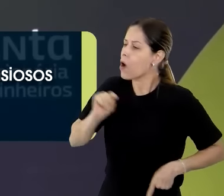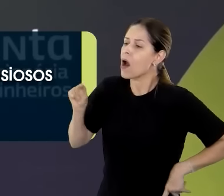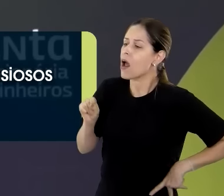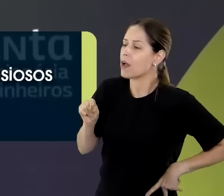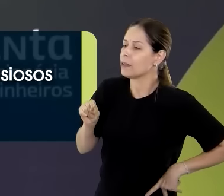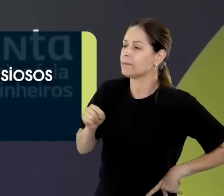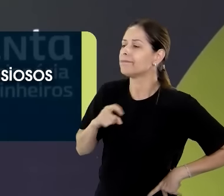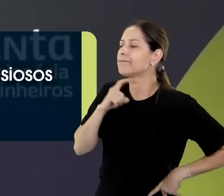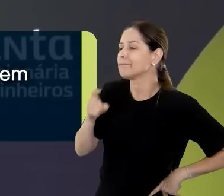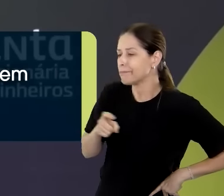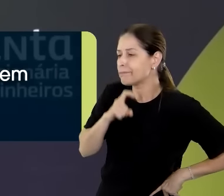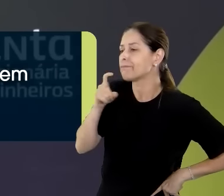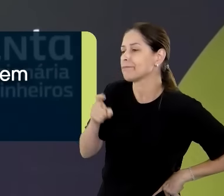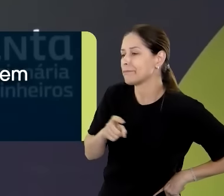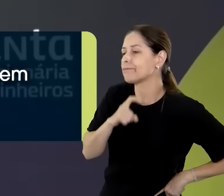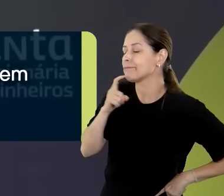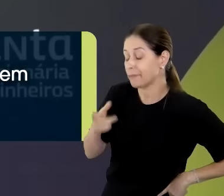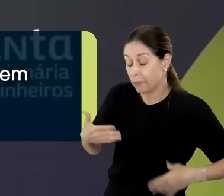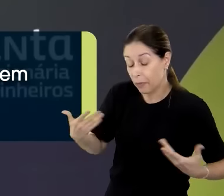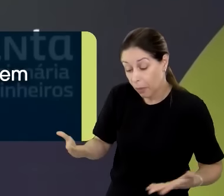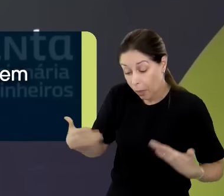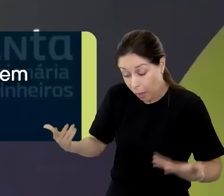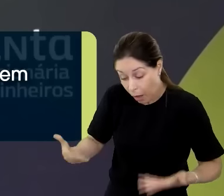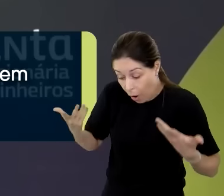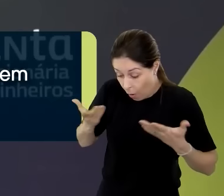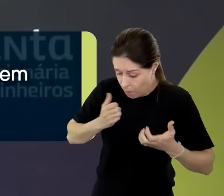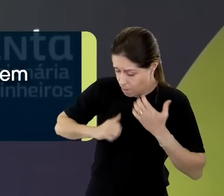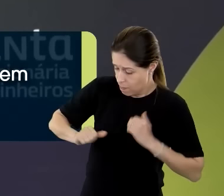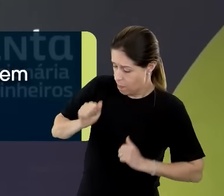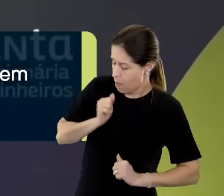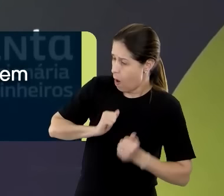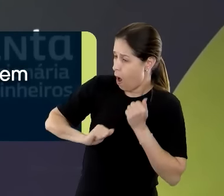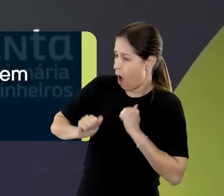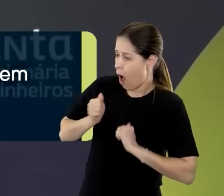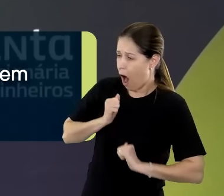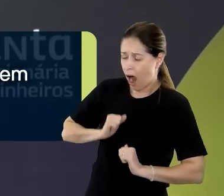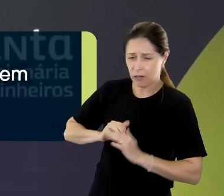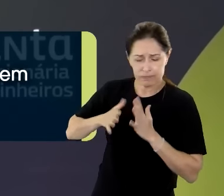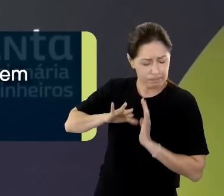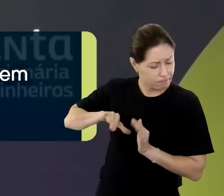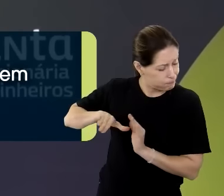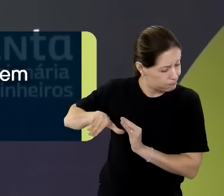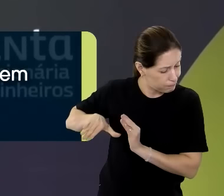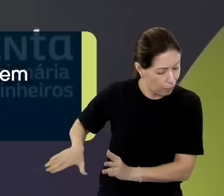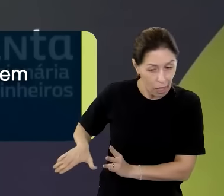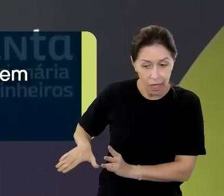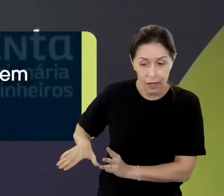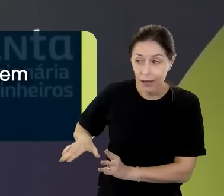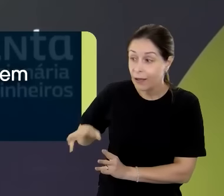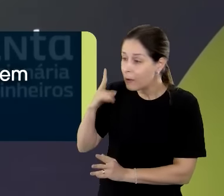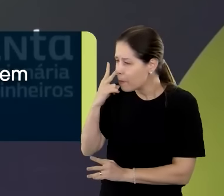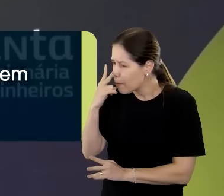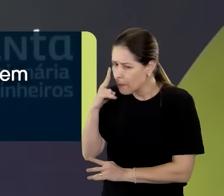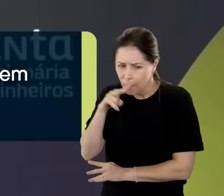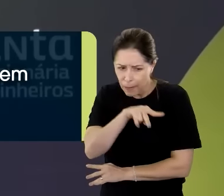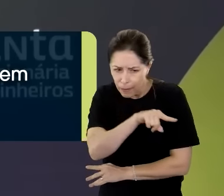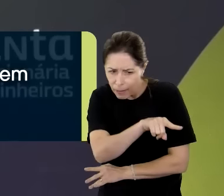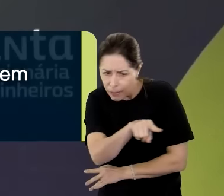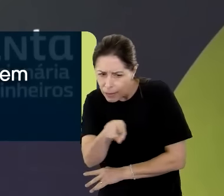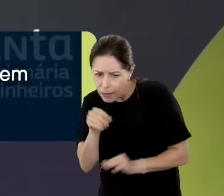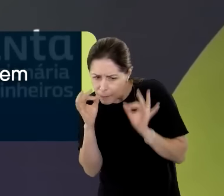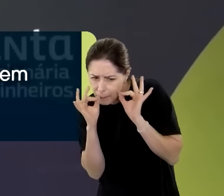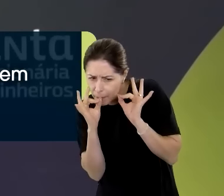andais ansiosos pelas outras? Observai os lírios, eles não fiam, nem